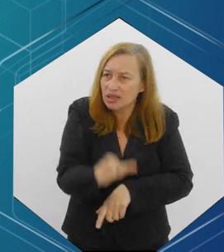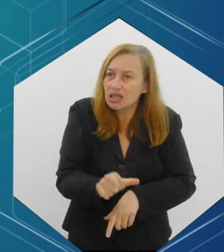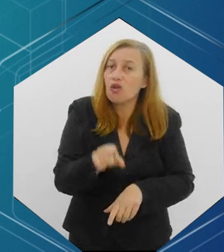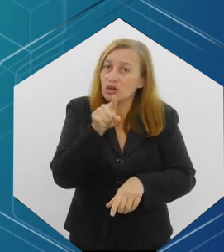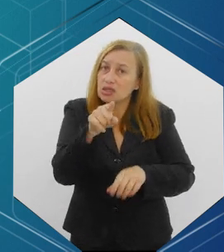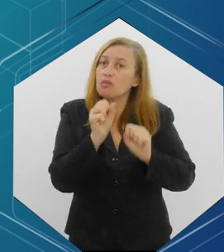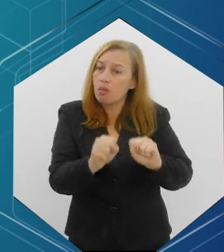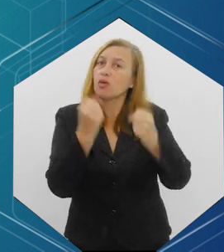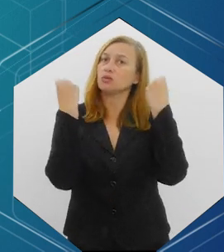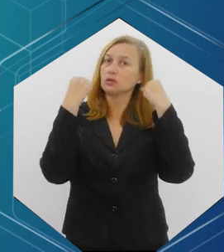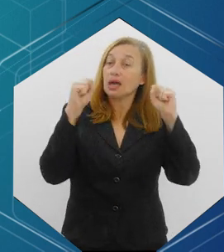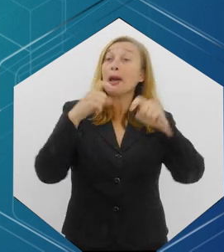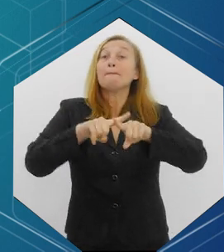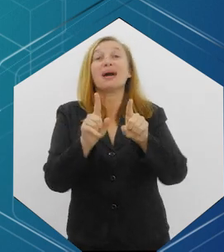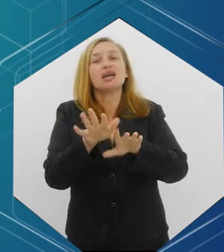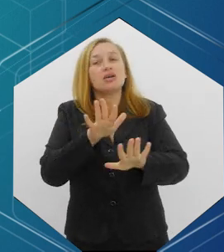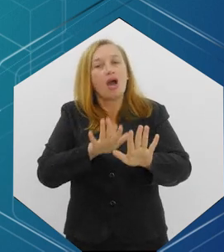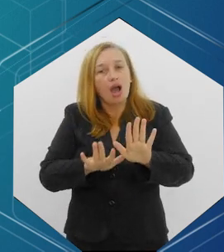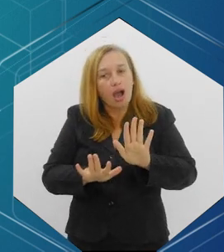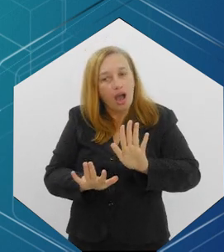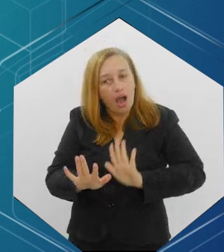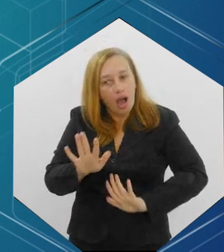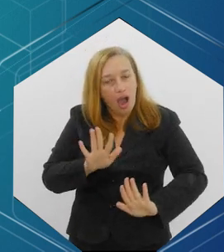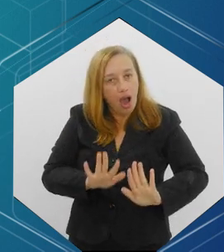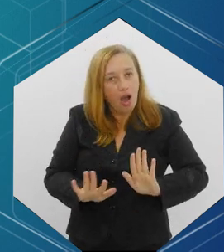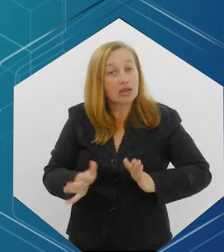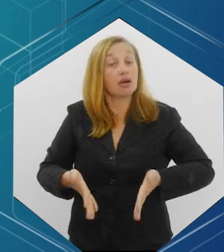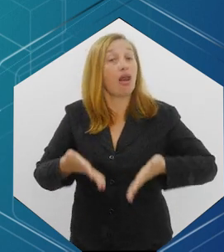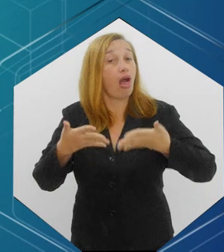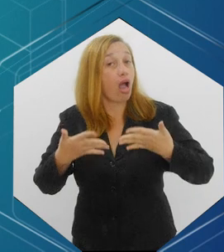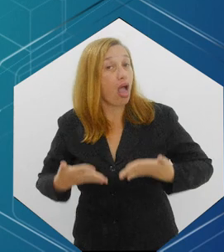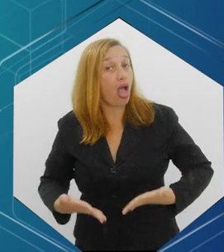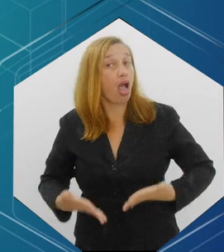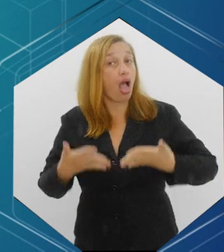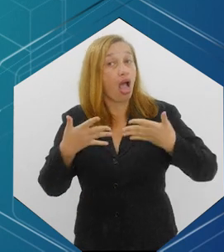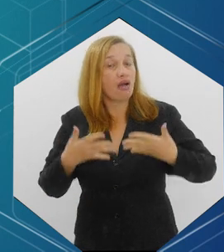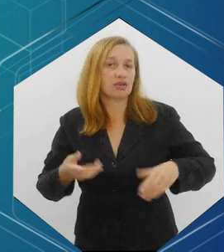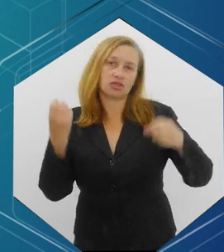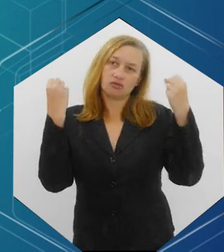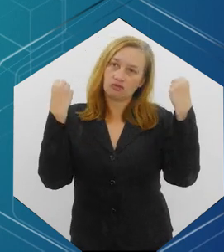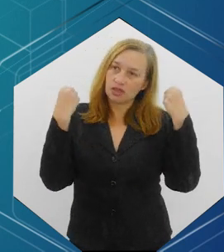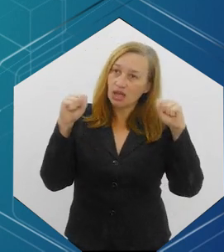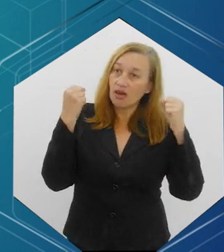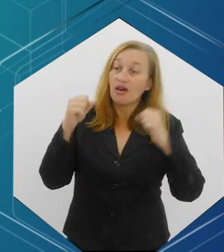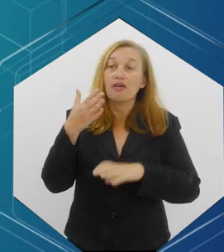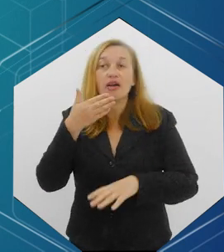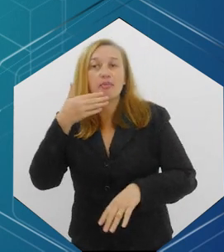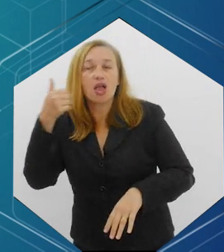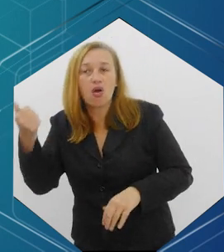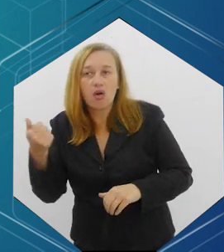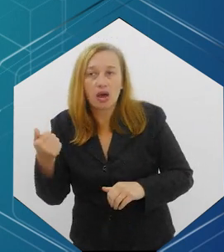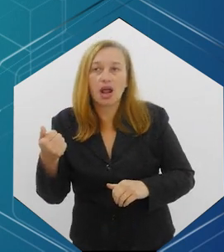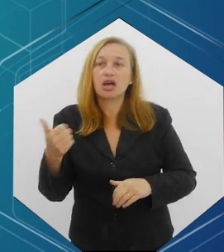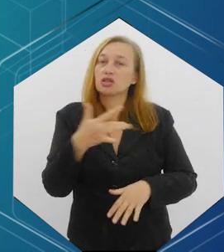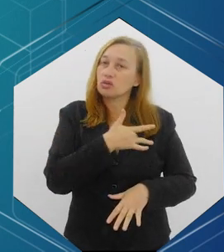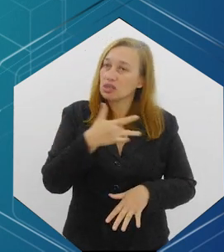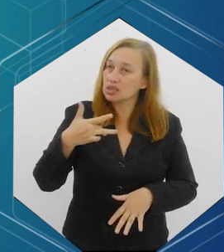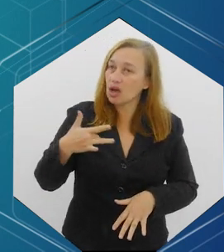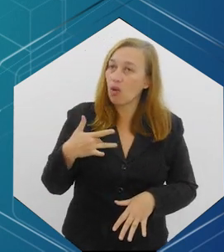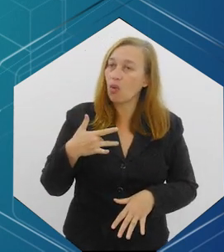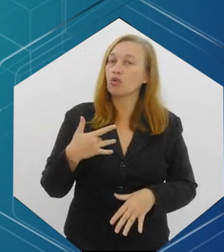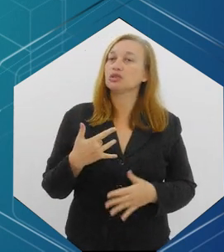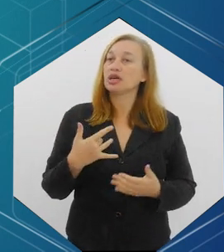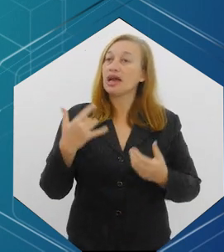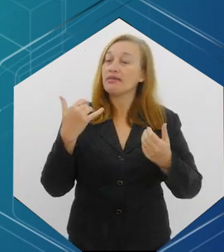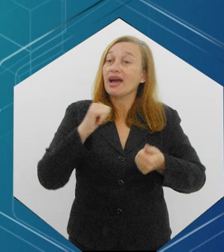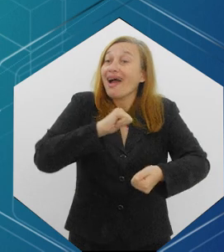você pode fazer o exercício físico, porém vamos modificar essa atividade física, né? A gente vai melhorar a sua saúde